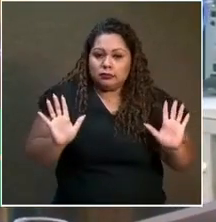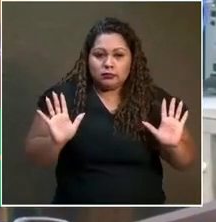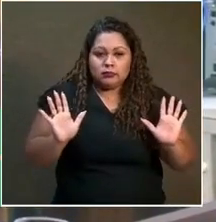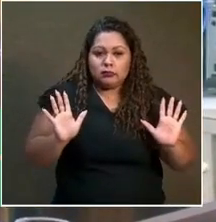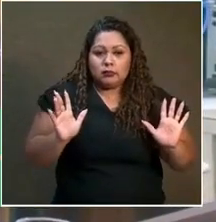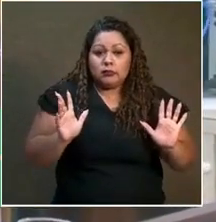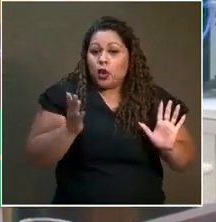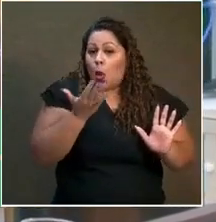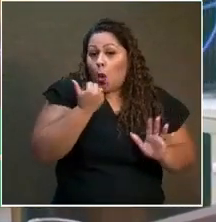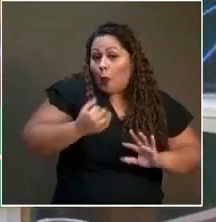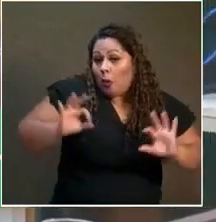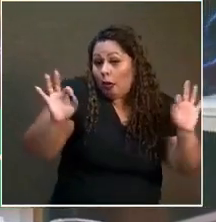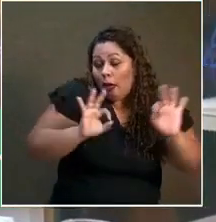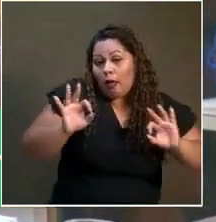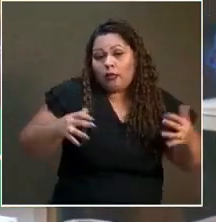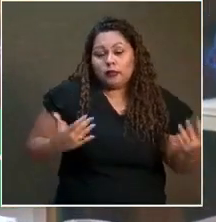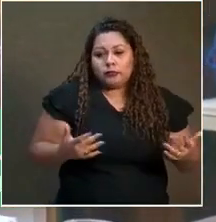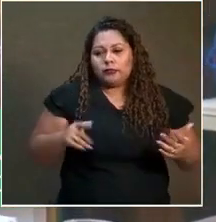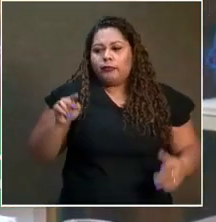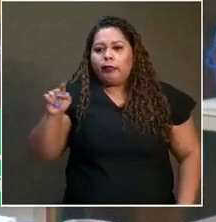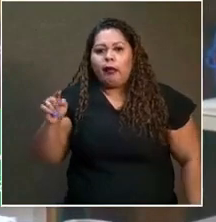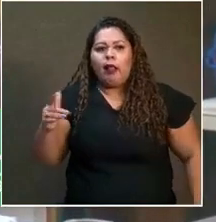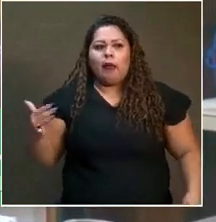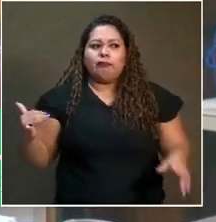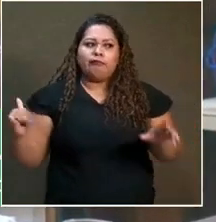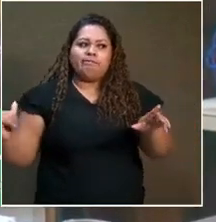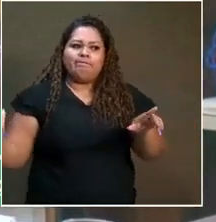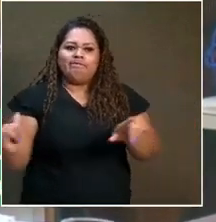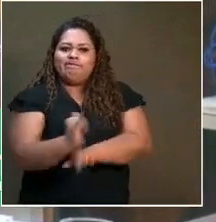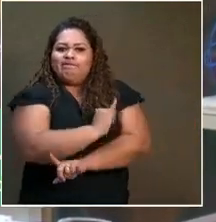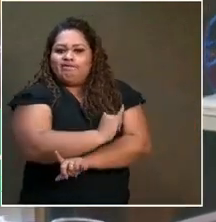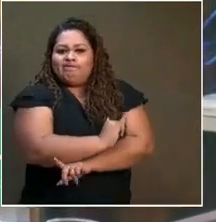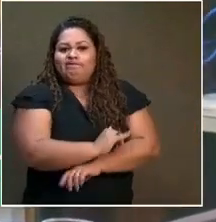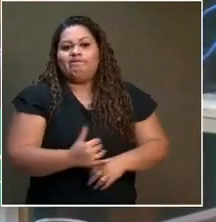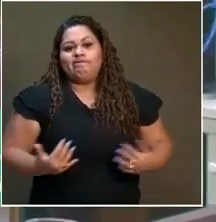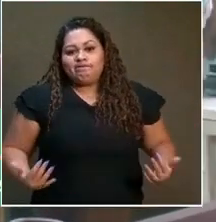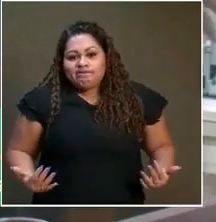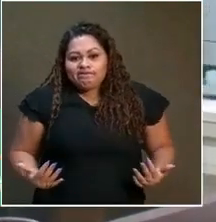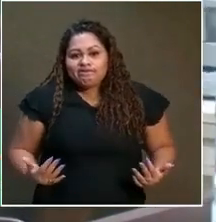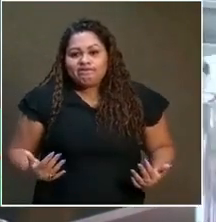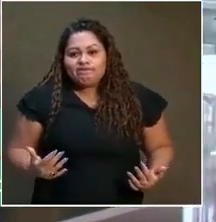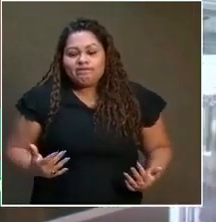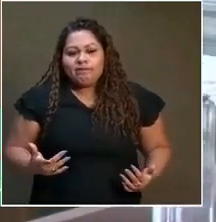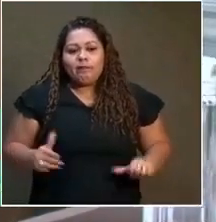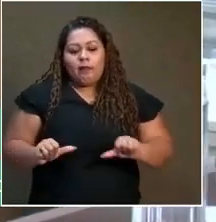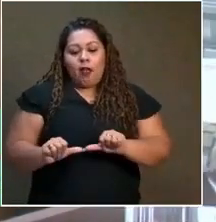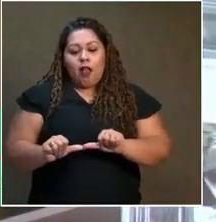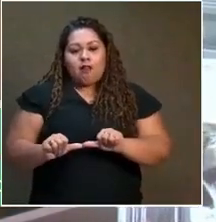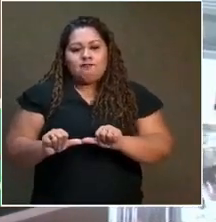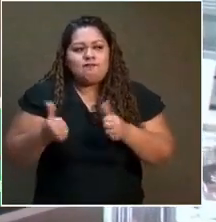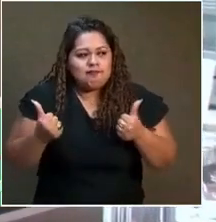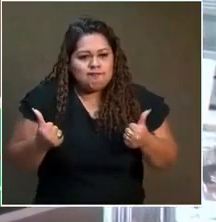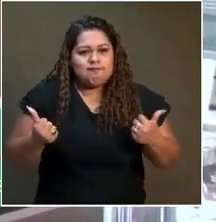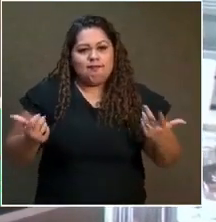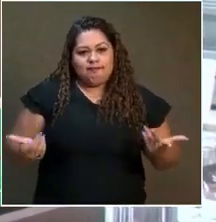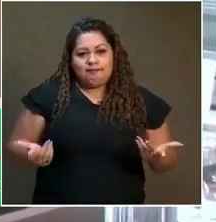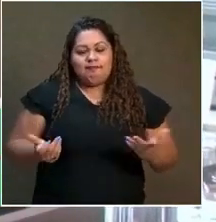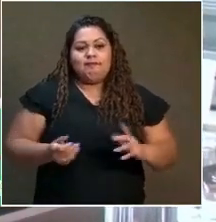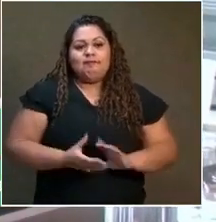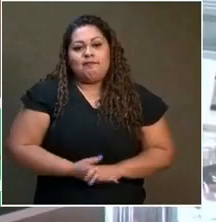almoçar. A noiva traiu. A noiva rompeu o relacionamento.